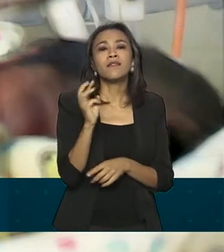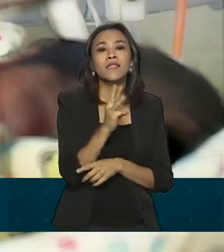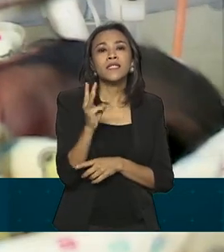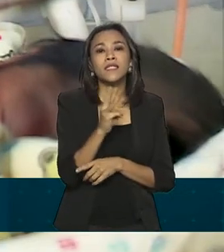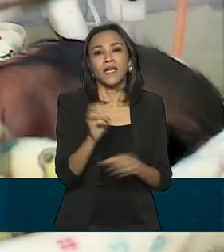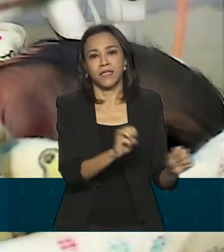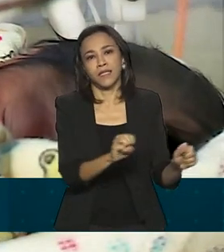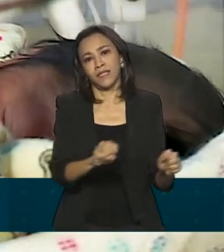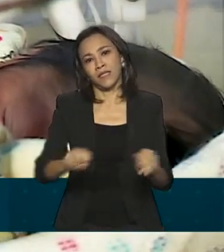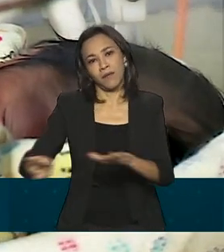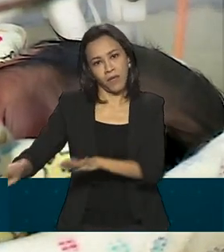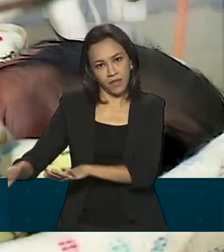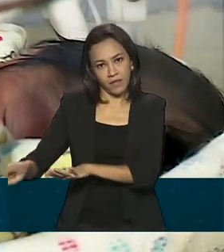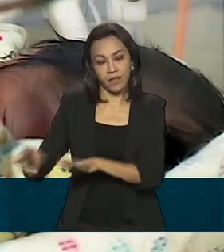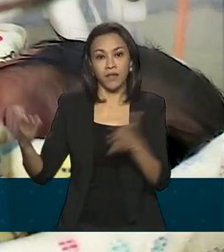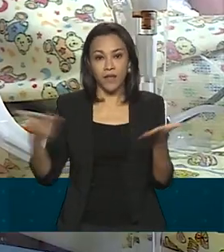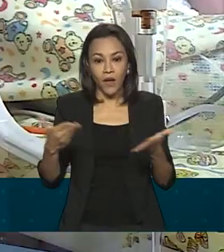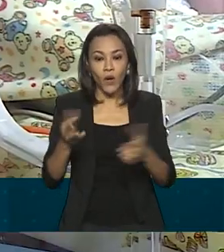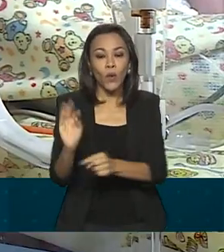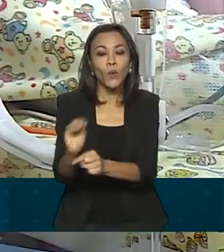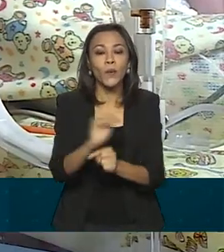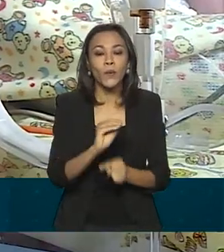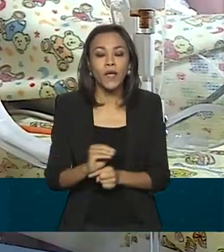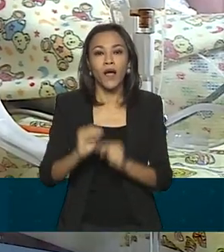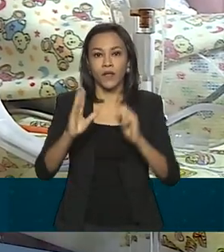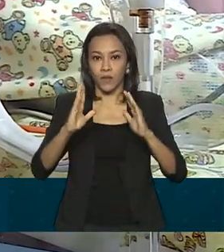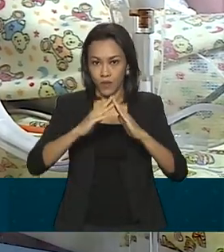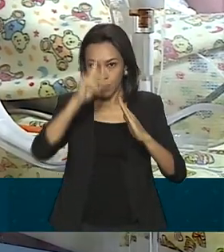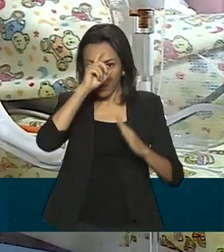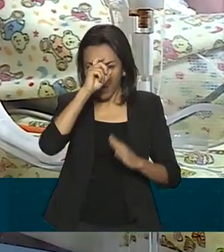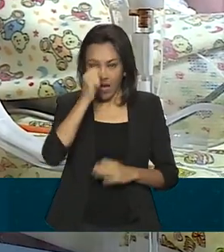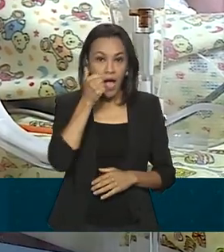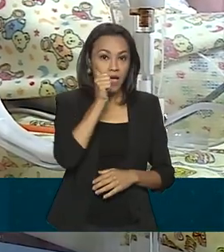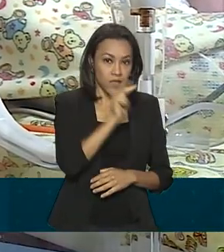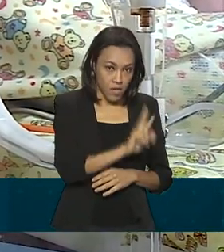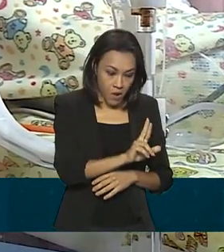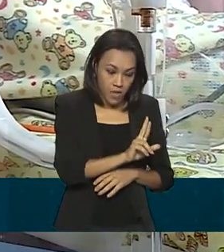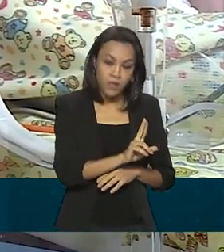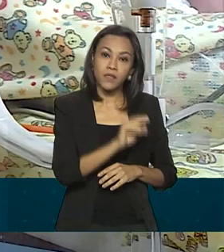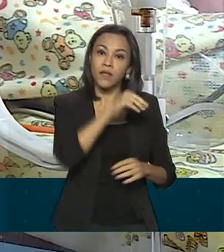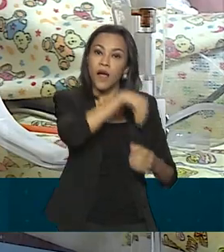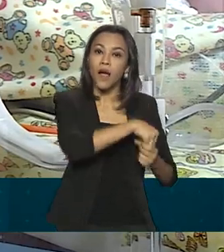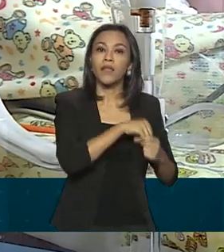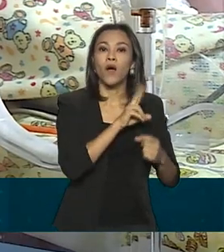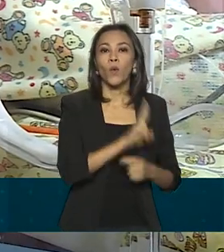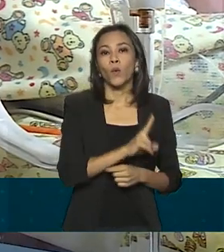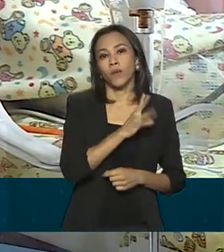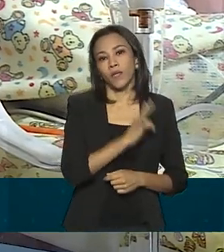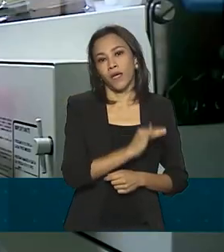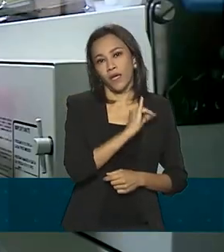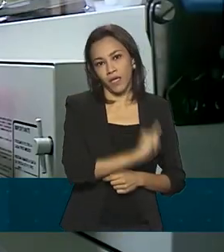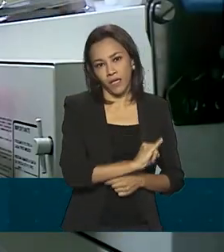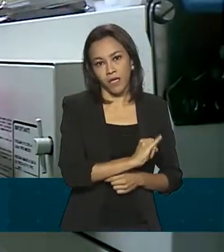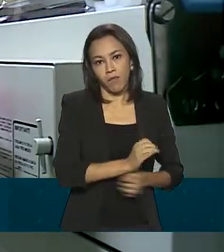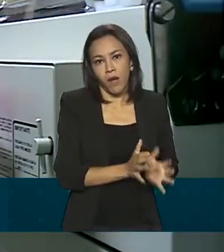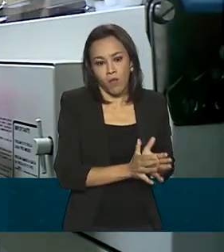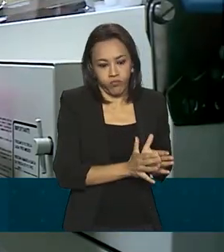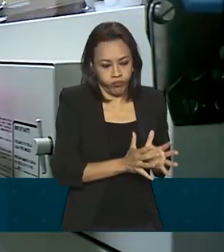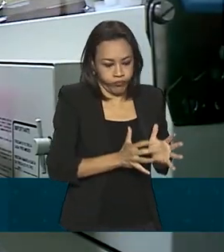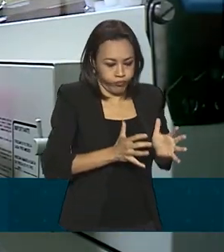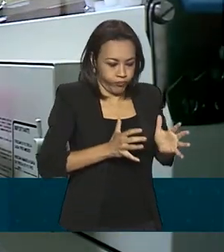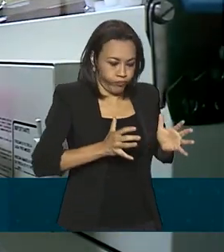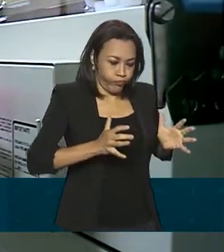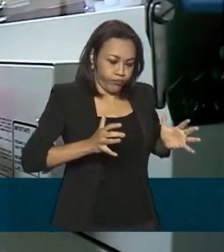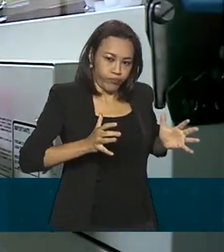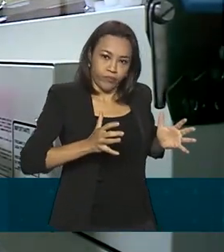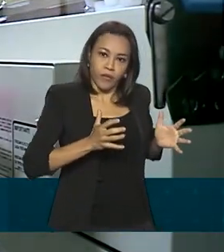e agora recebe os cuidados no hospital. As irmãs ainda estão na UTI neonatal para ganhar peso. E a mãe não